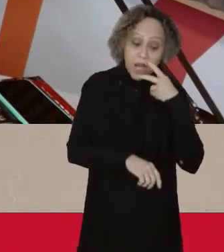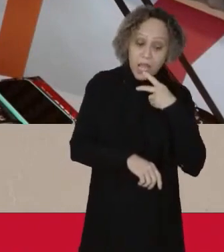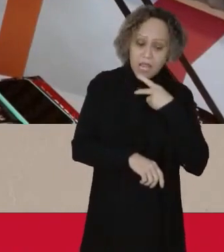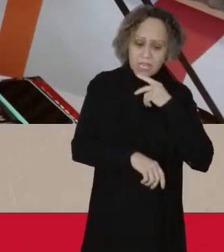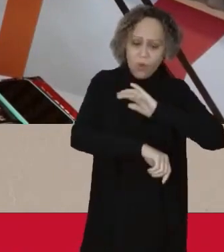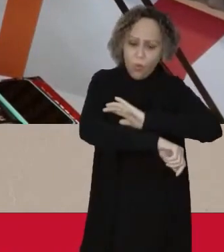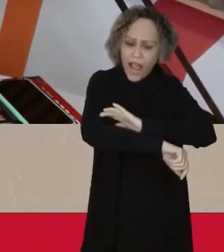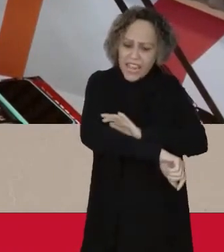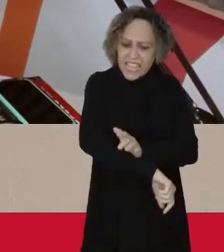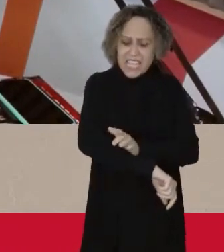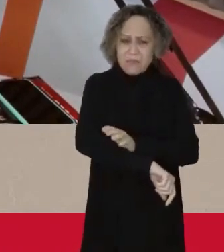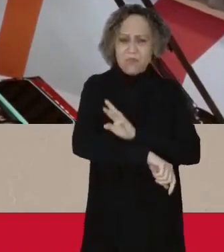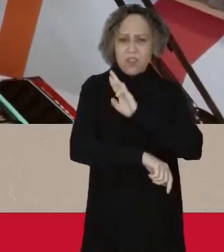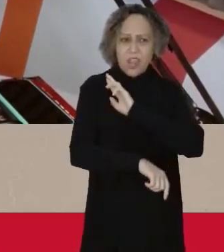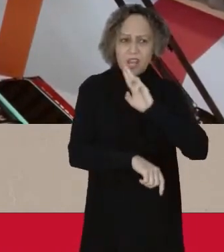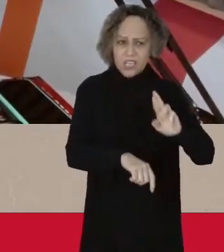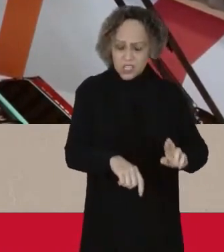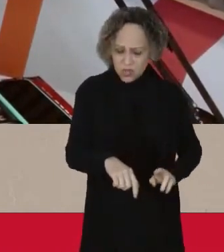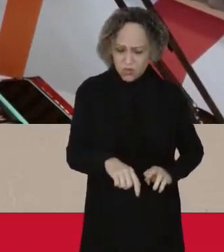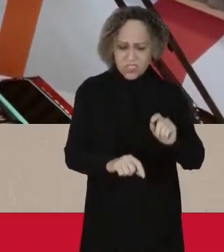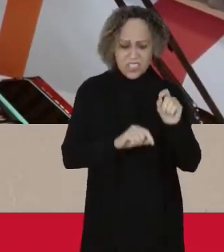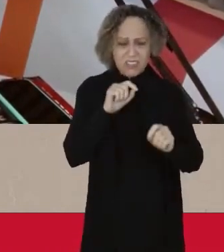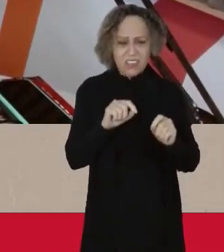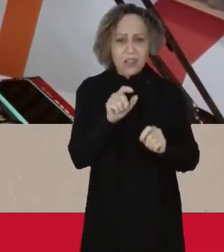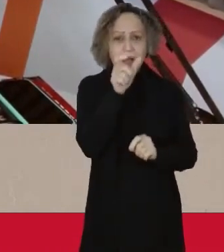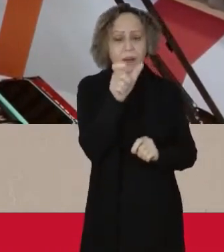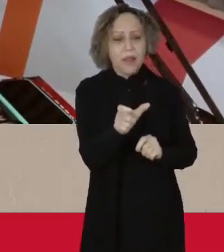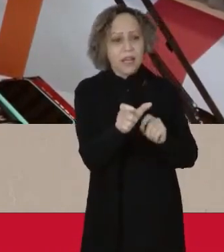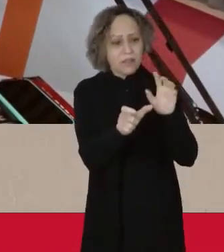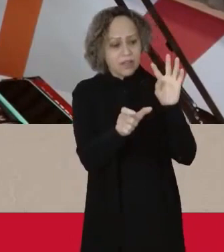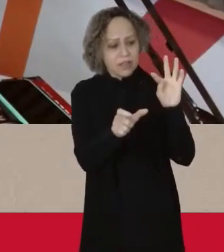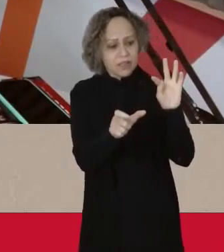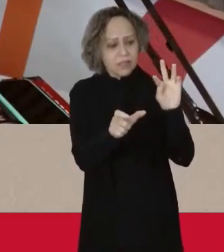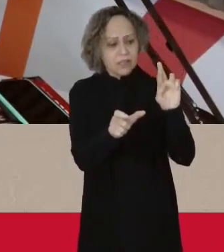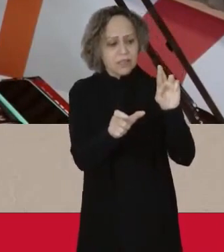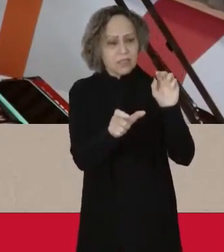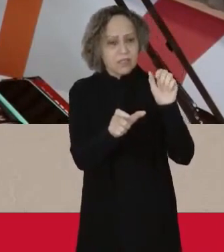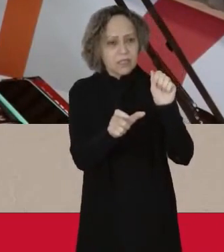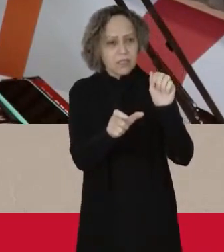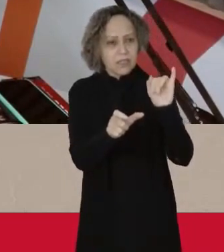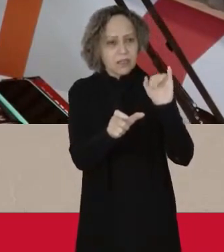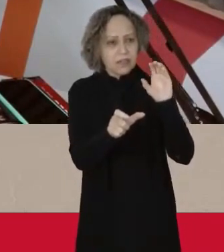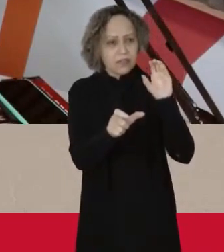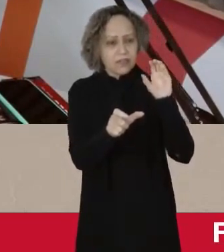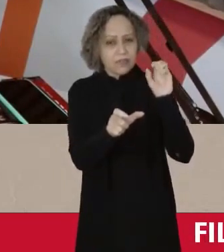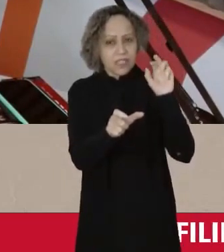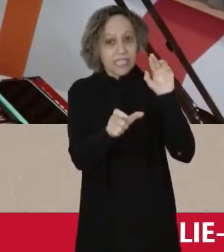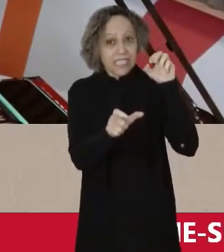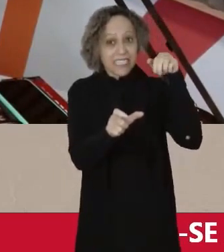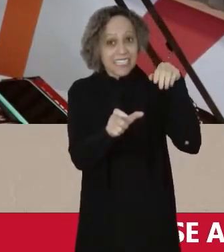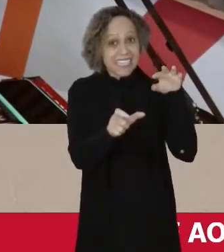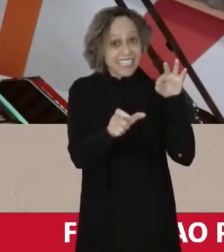é o que leva, eu vou chamar de traficrentes e milicianos, a destruírem casas de